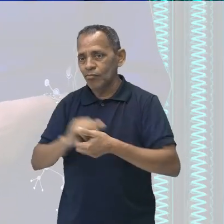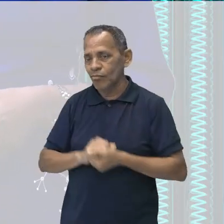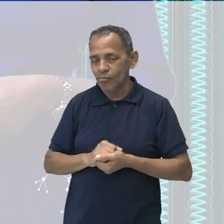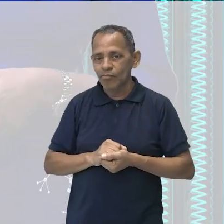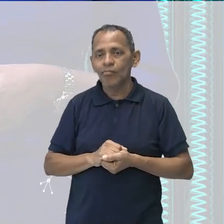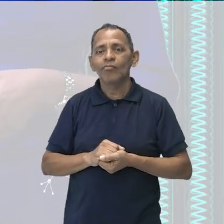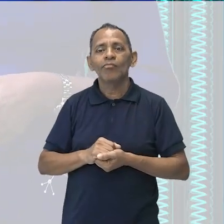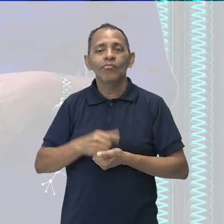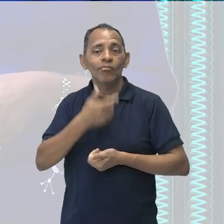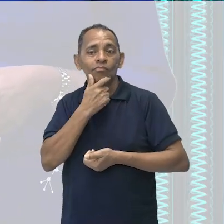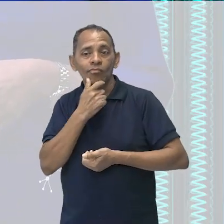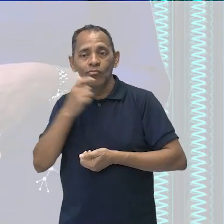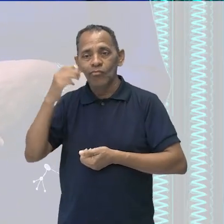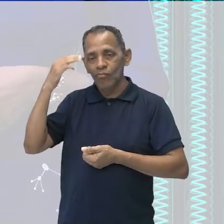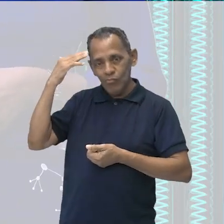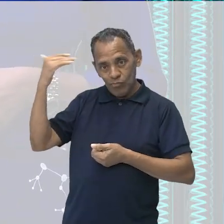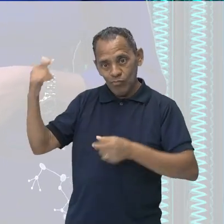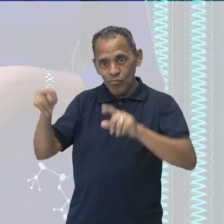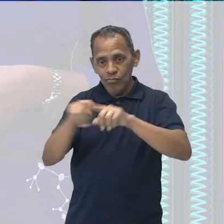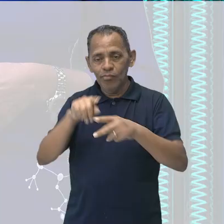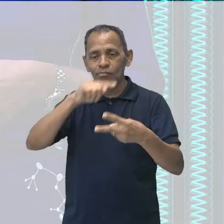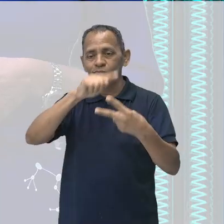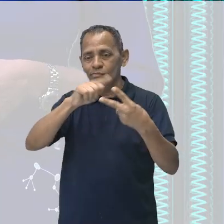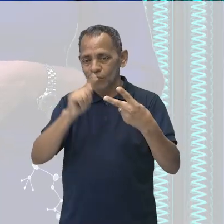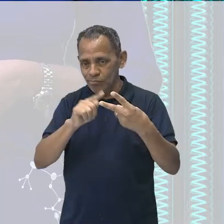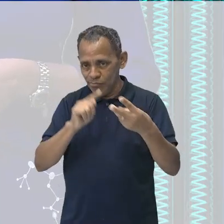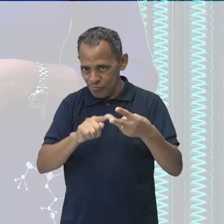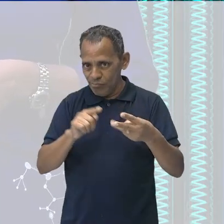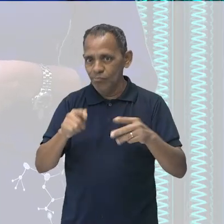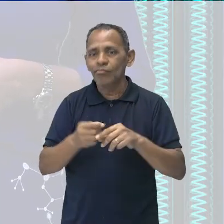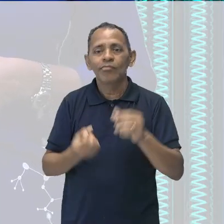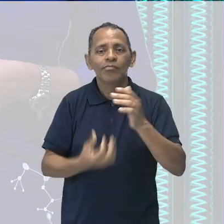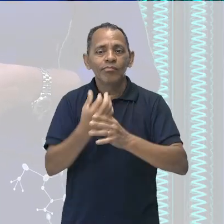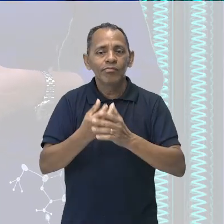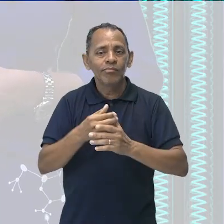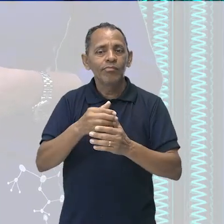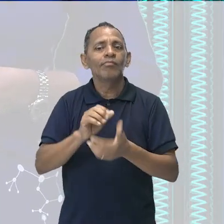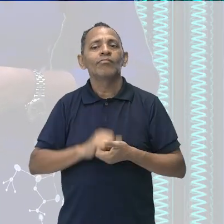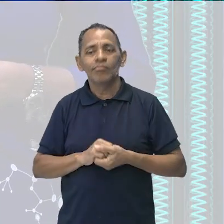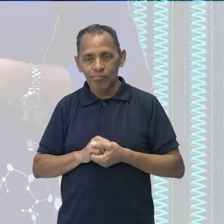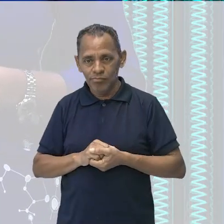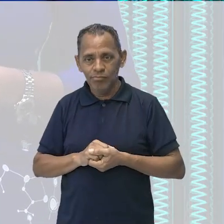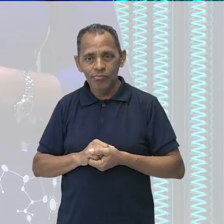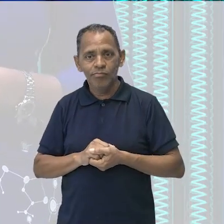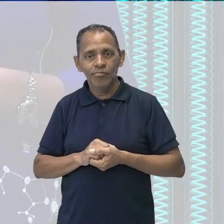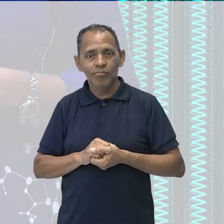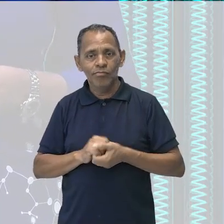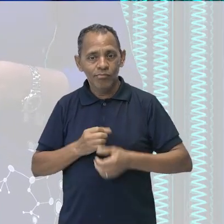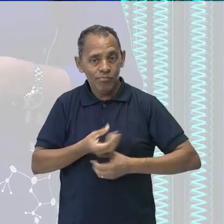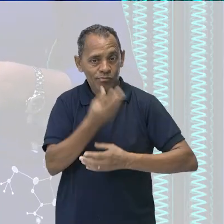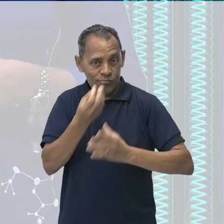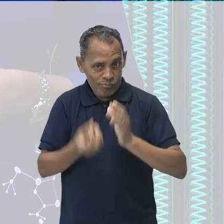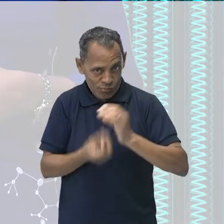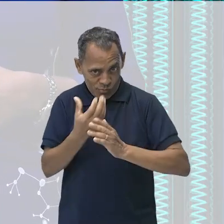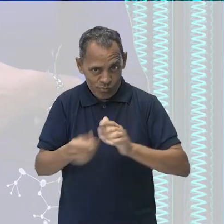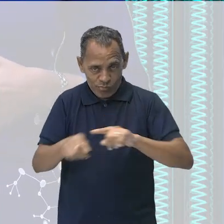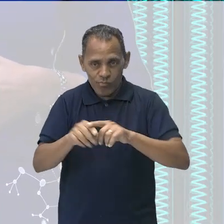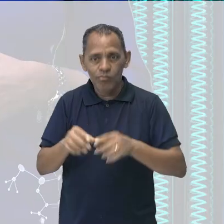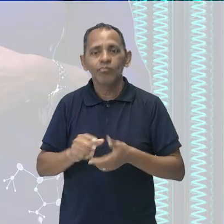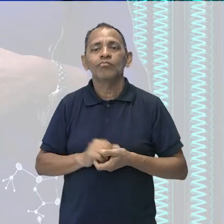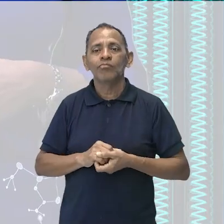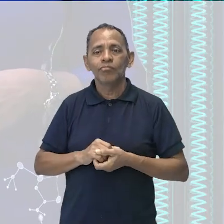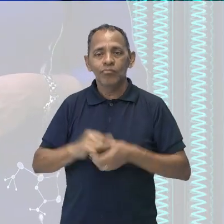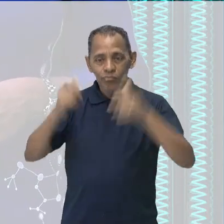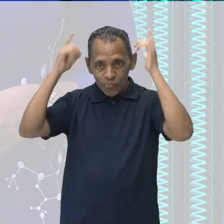dramaturgos como Sófocles, Eurípides e Ésquilo, que criaram obras como Édipo Rei e Medeia.